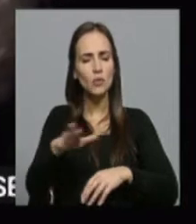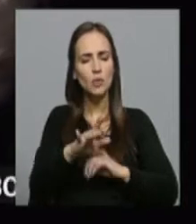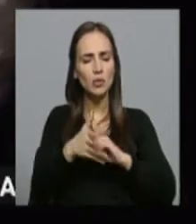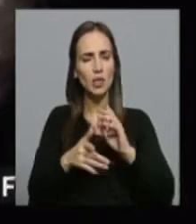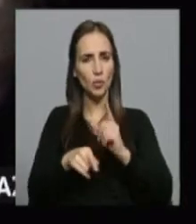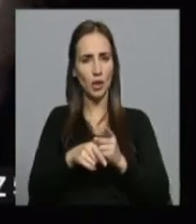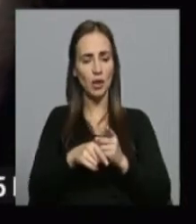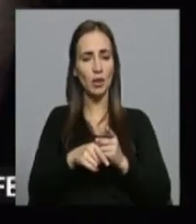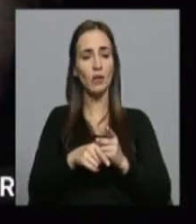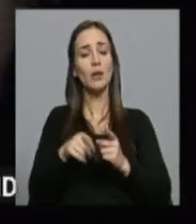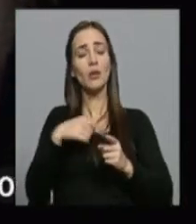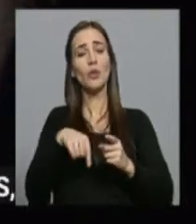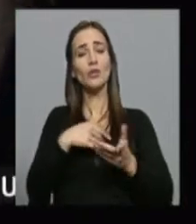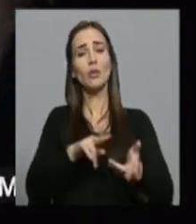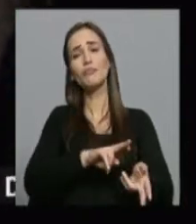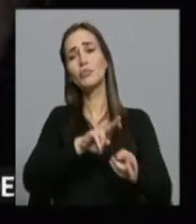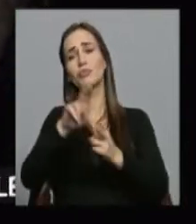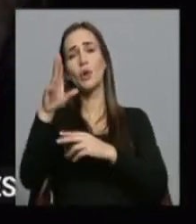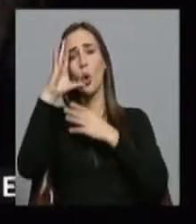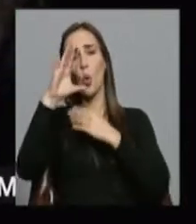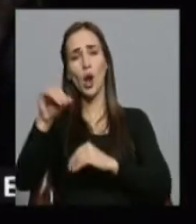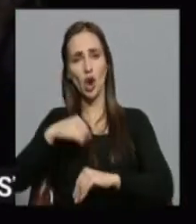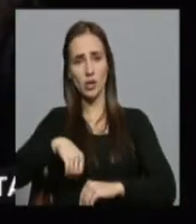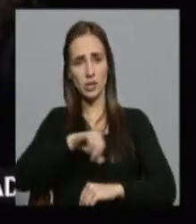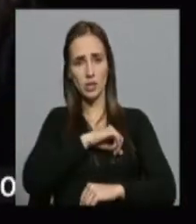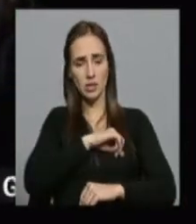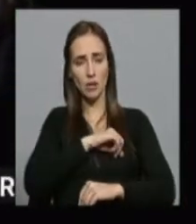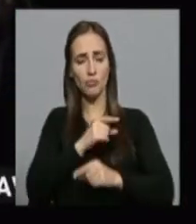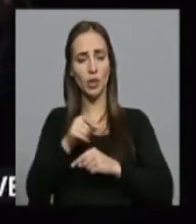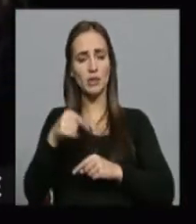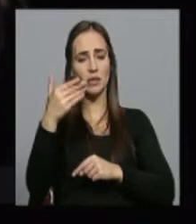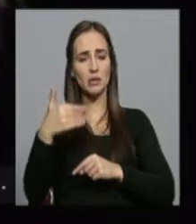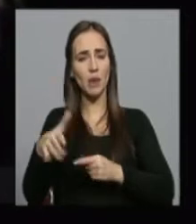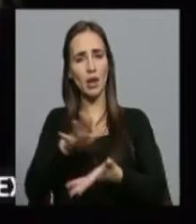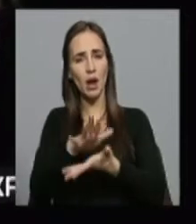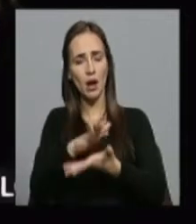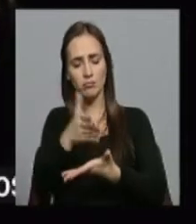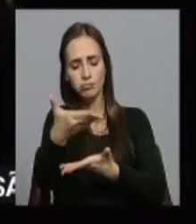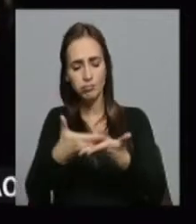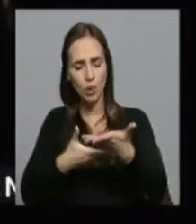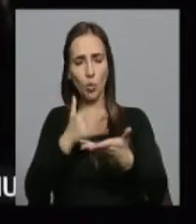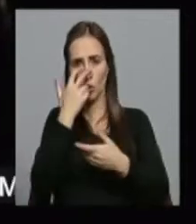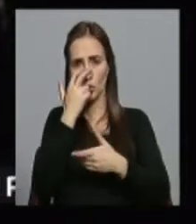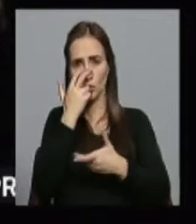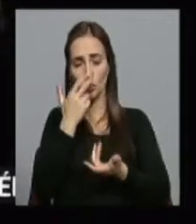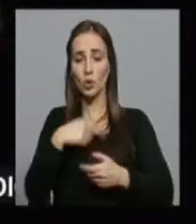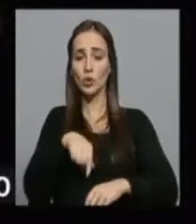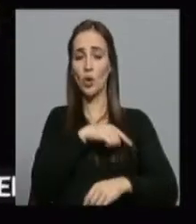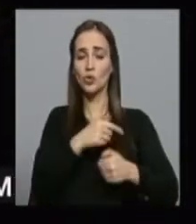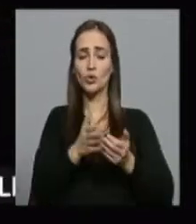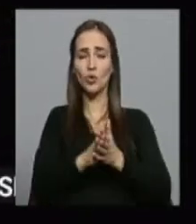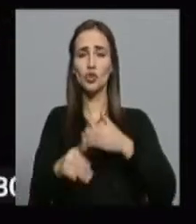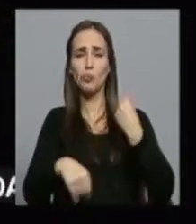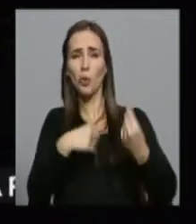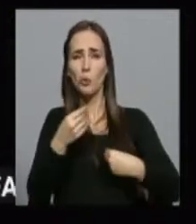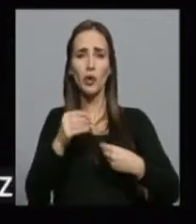nossa Lua. Olha, porque apareceu um estudo também esta semana, muito, muito curioso, e que diz o seguinte: andamos todos e muito bem preocupados com as alterações climáticas do